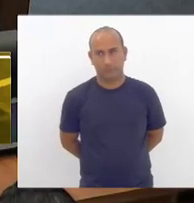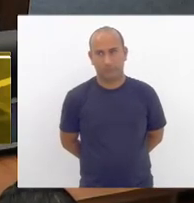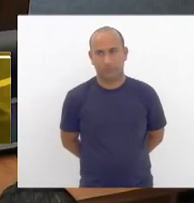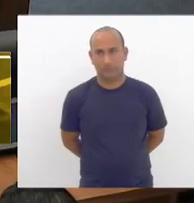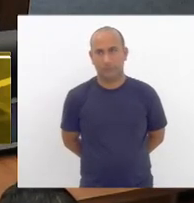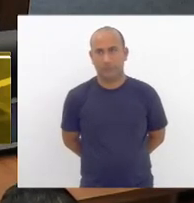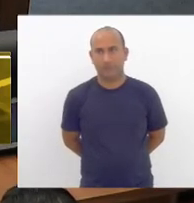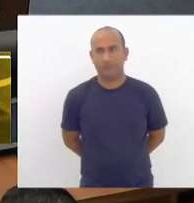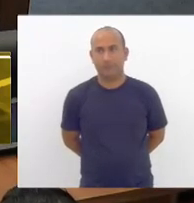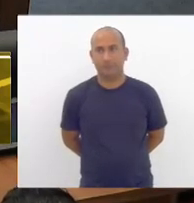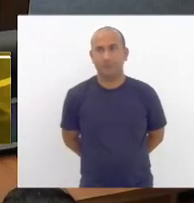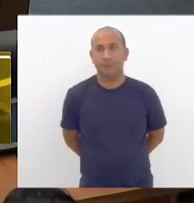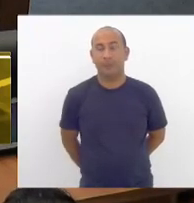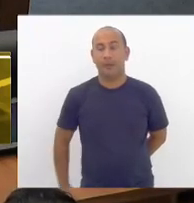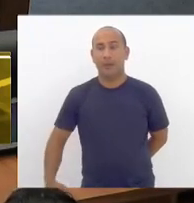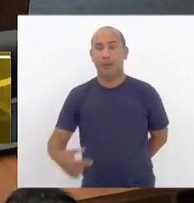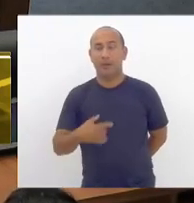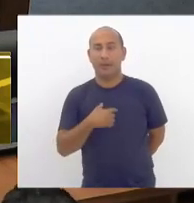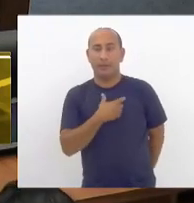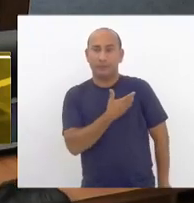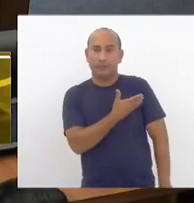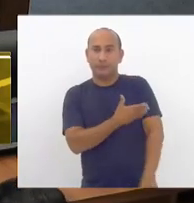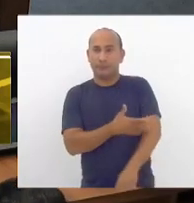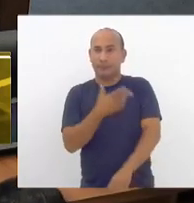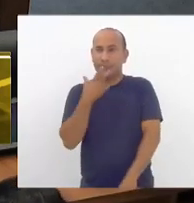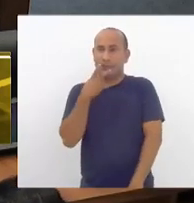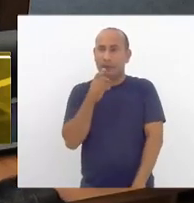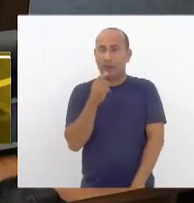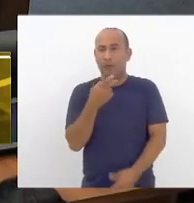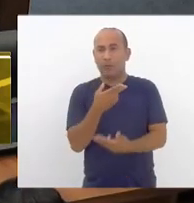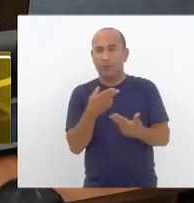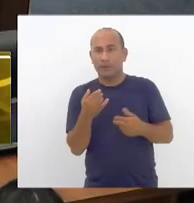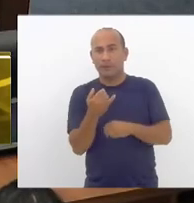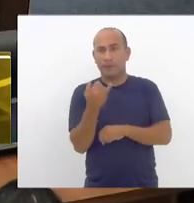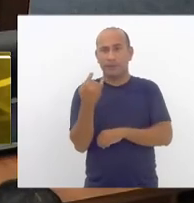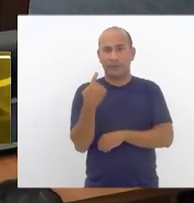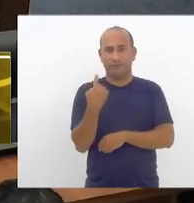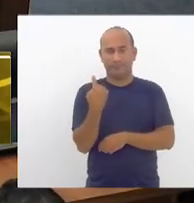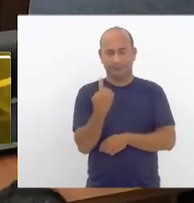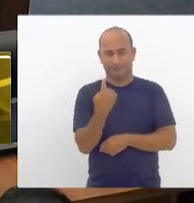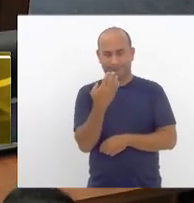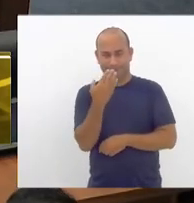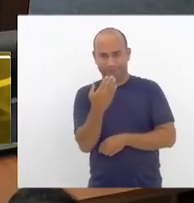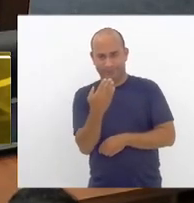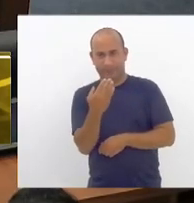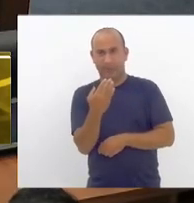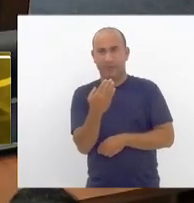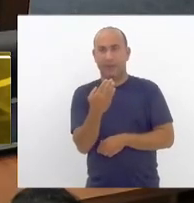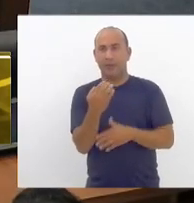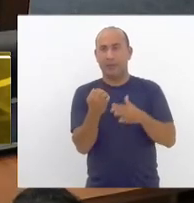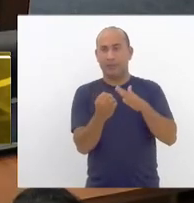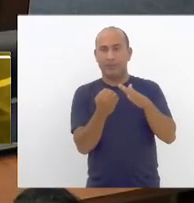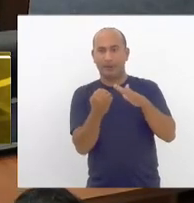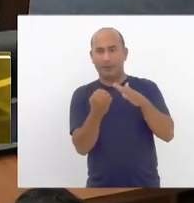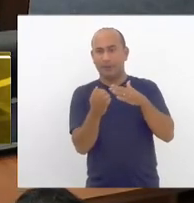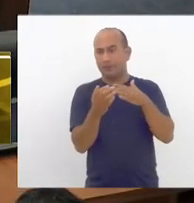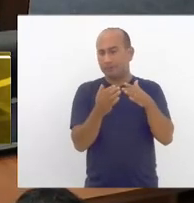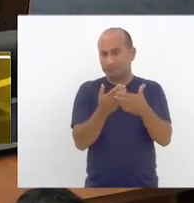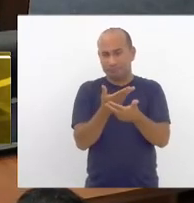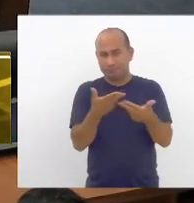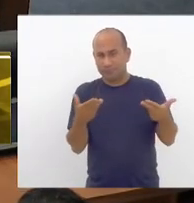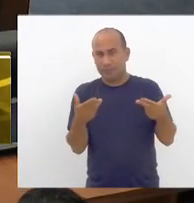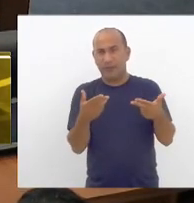Eu costumo dizer que a única coisa importante quando a gente está à frente de uma instituição de qualquer coisa